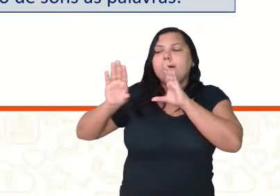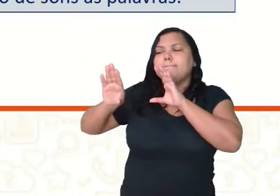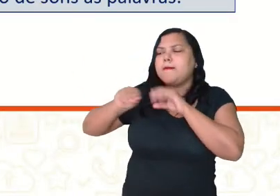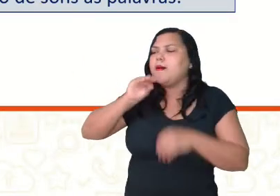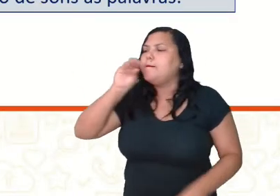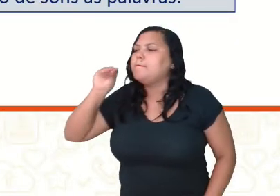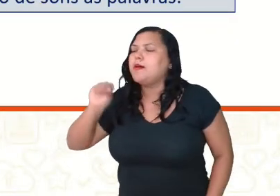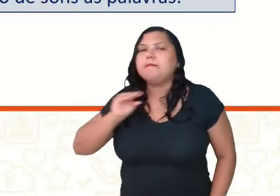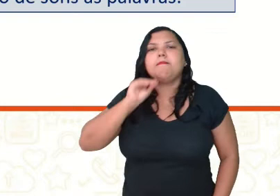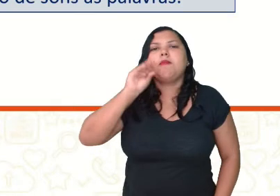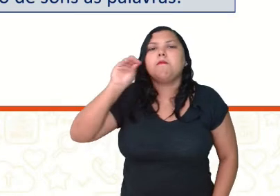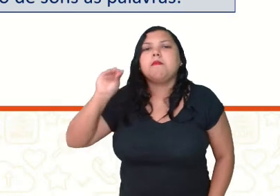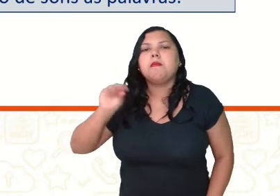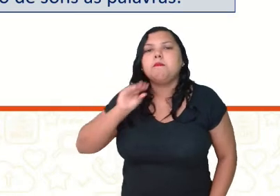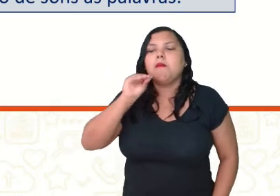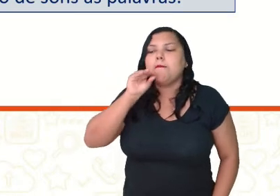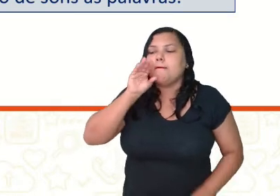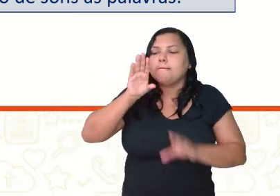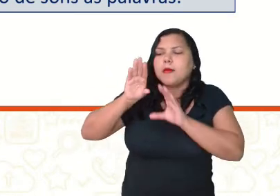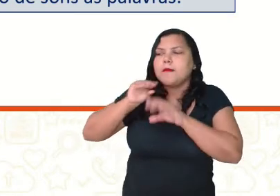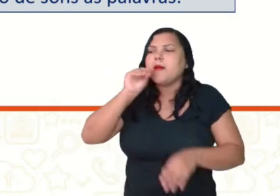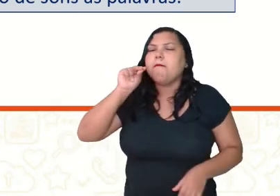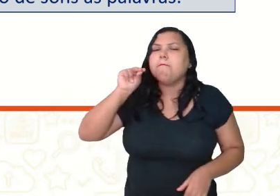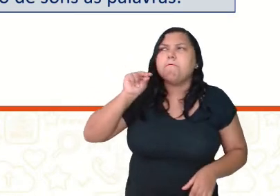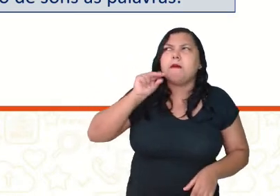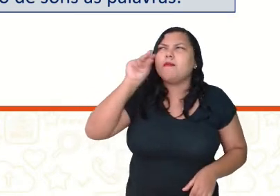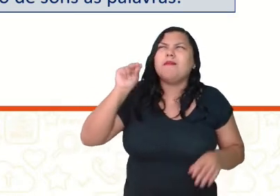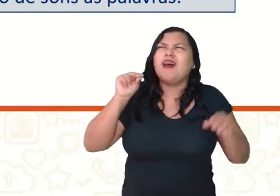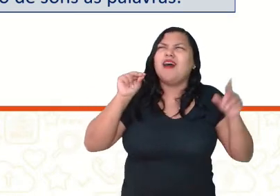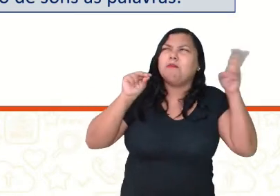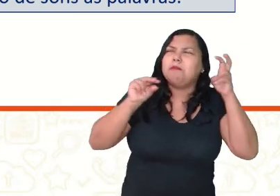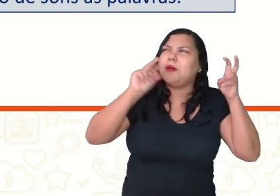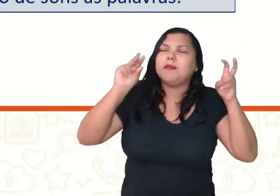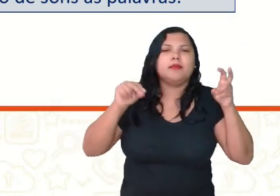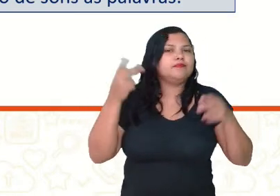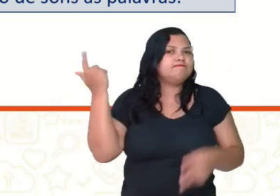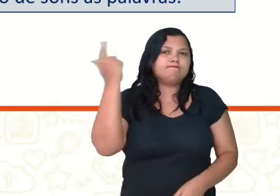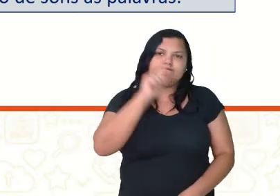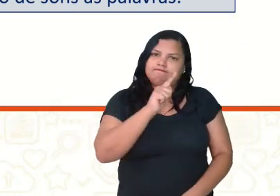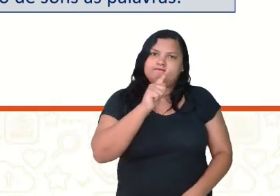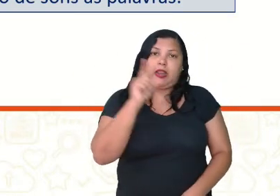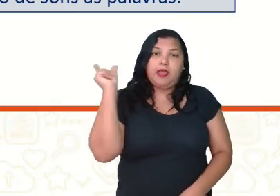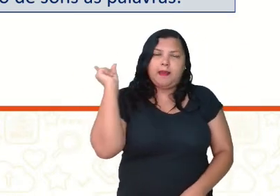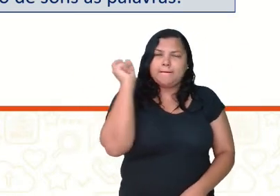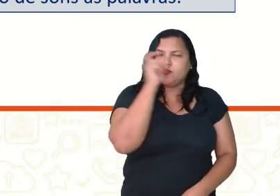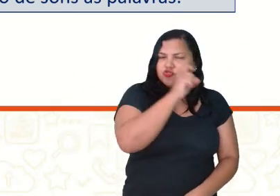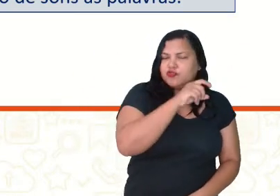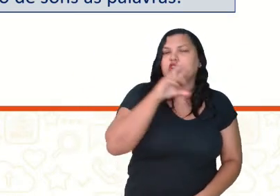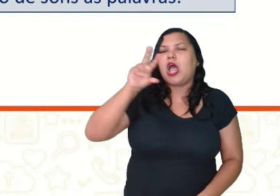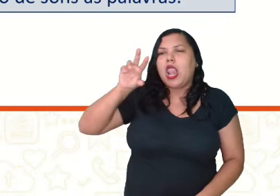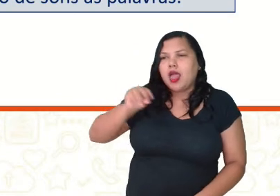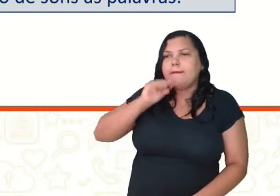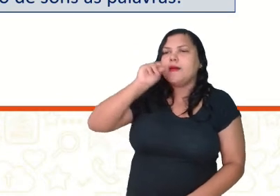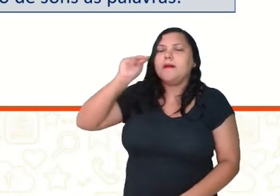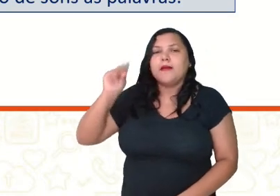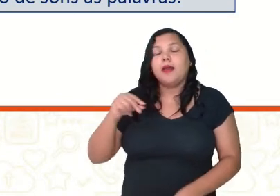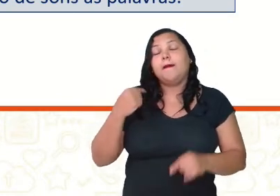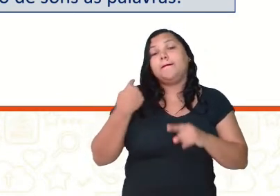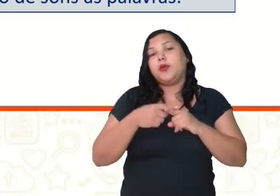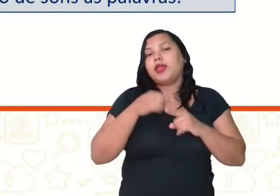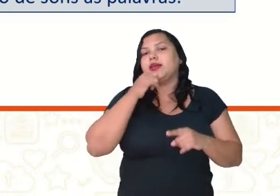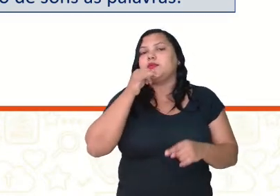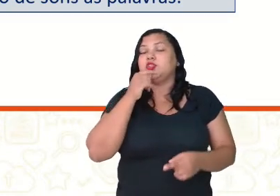de pronunciar determinados sons, podendo interferir também no aprendizado da escrita. Óbvio, né? Se a gente faz